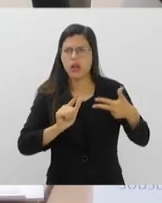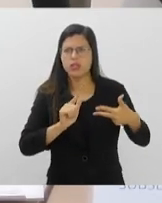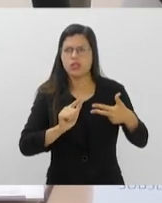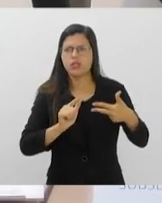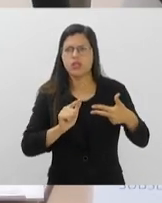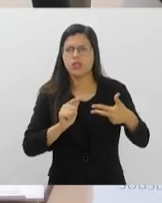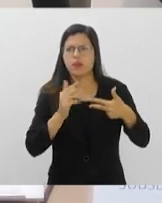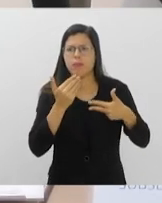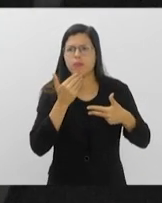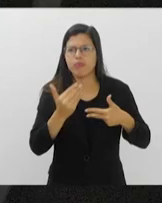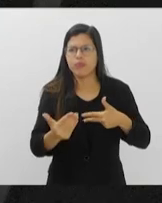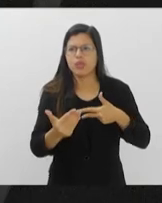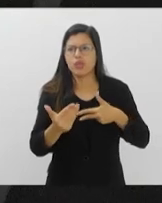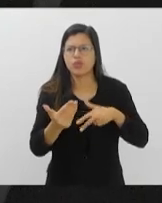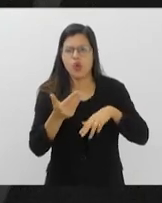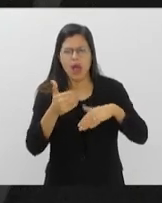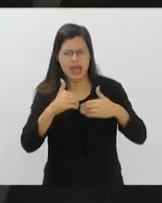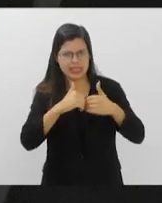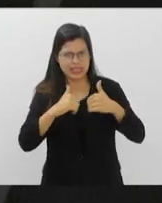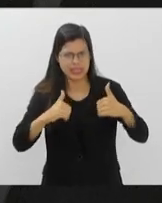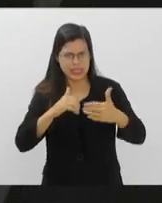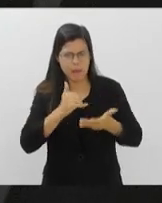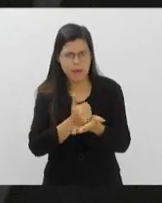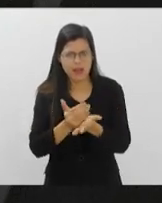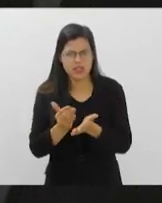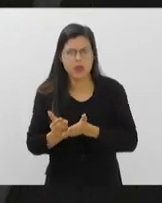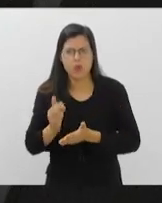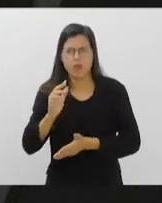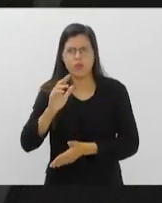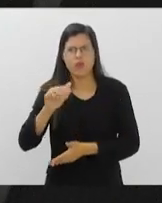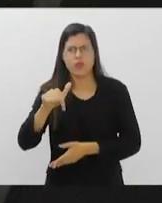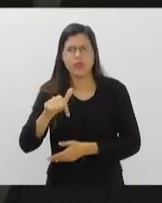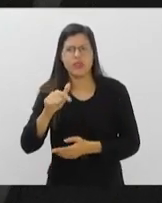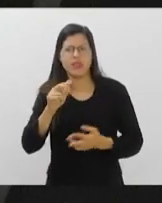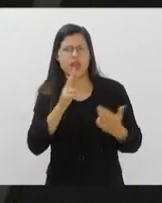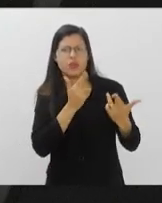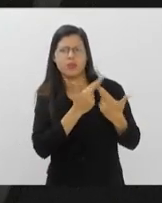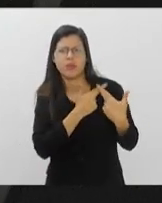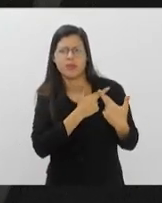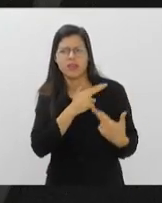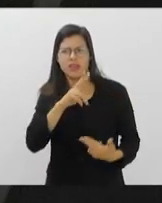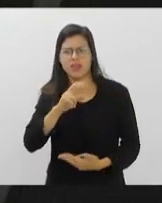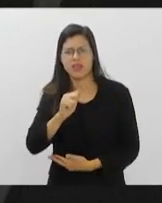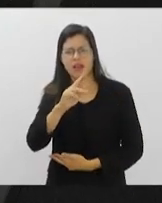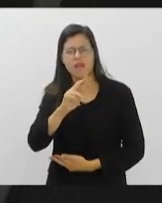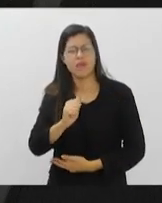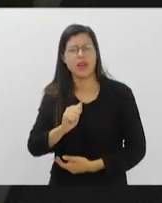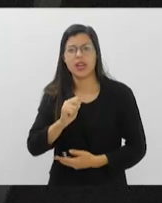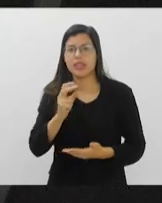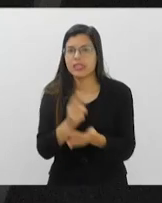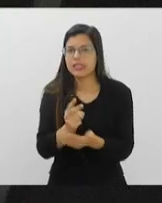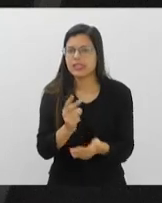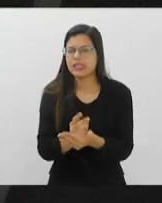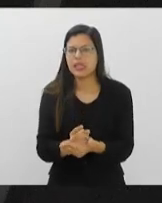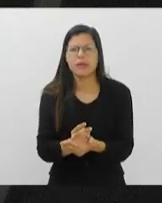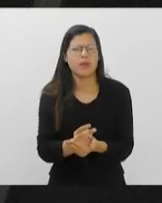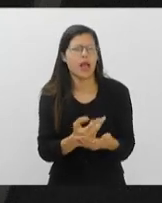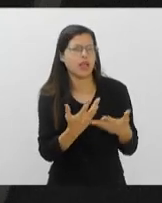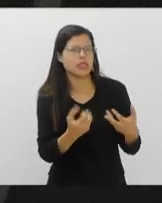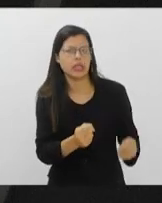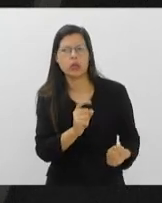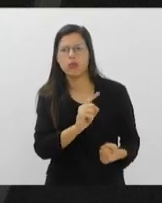competência das varas sempre negado não é possível não é possível como Vara da criança